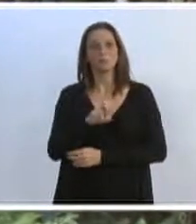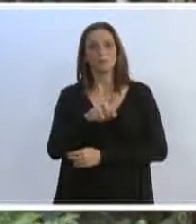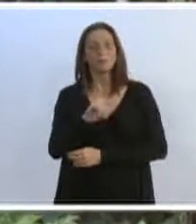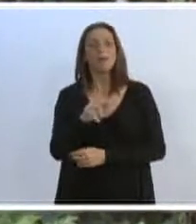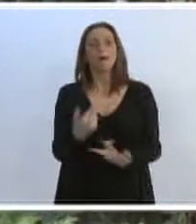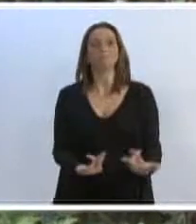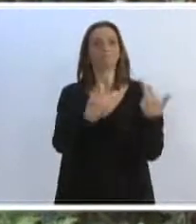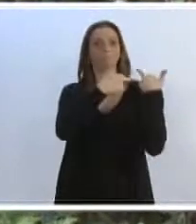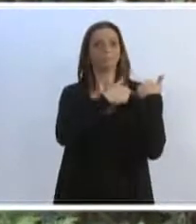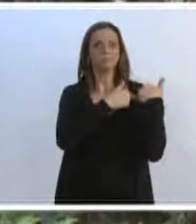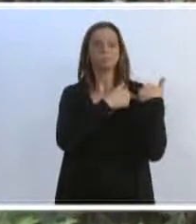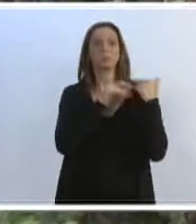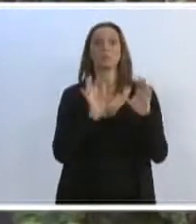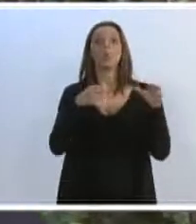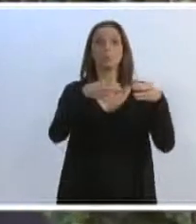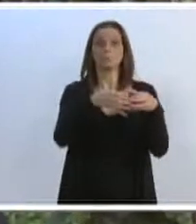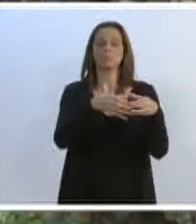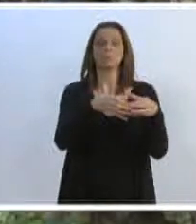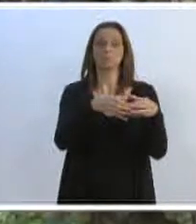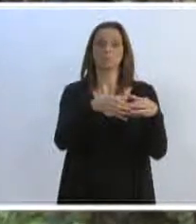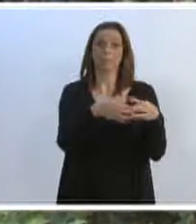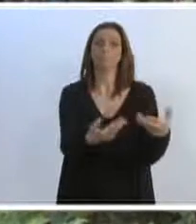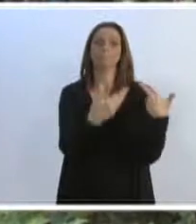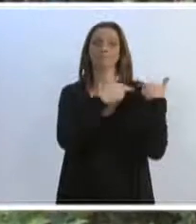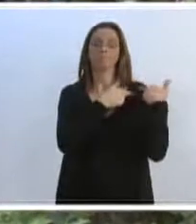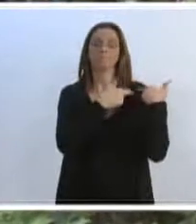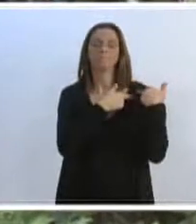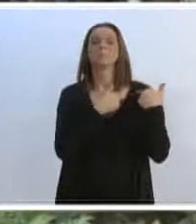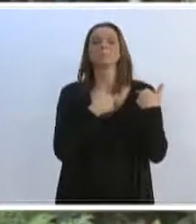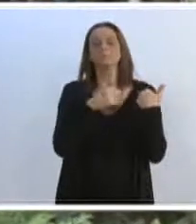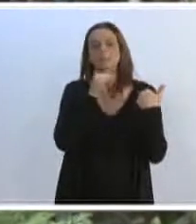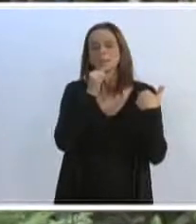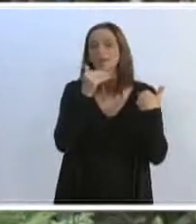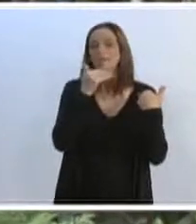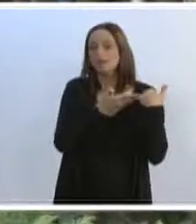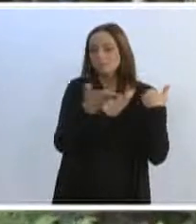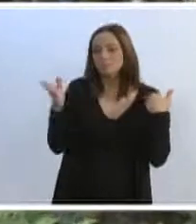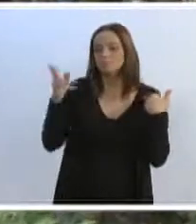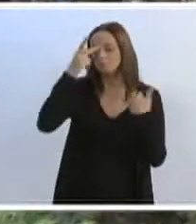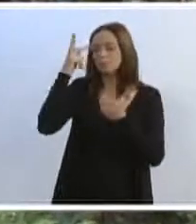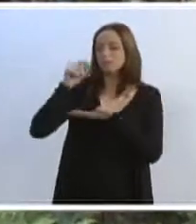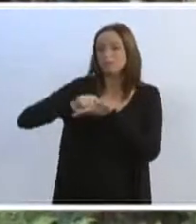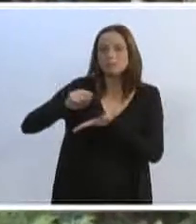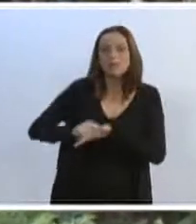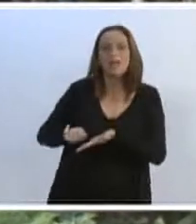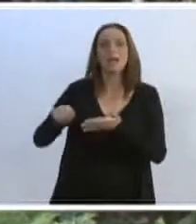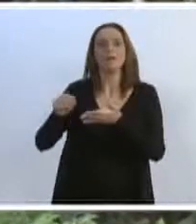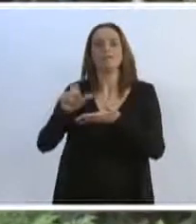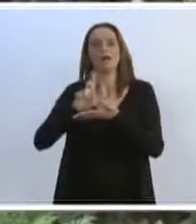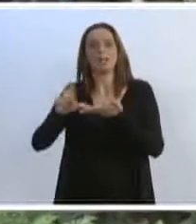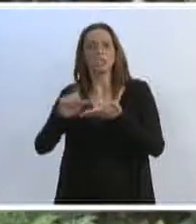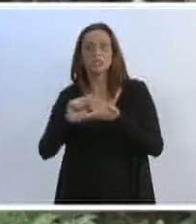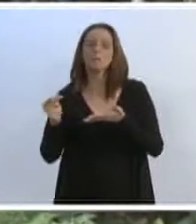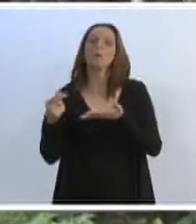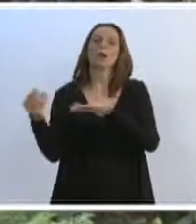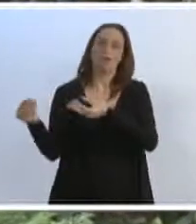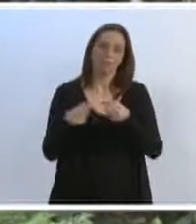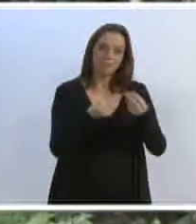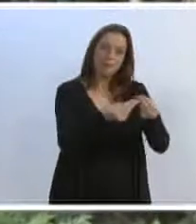também a figura de José Ferreira da Silva, que foi o precursor da revista, foi a pessoa que criou a revista em novembro de